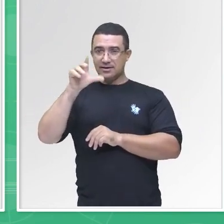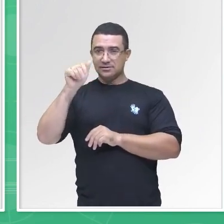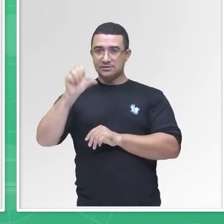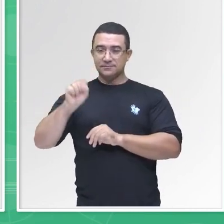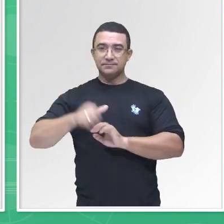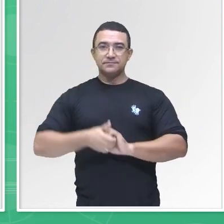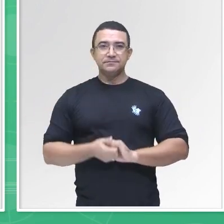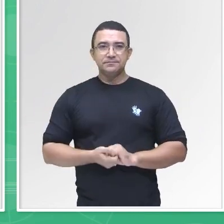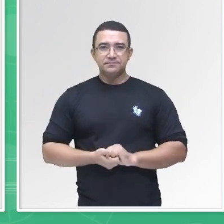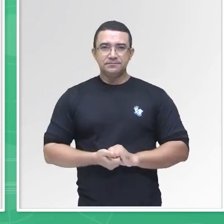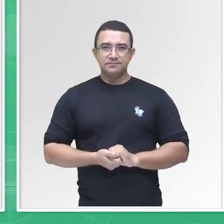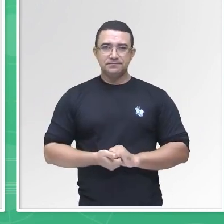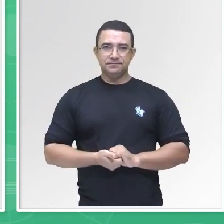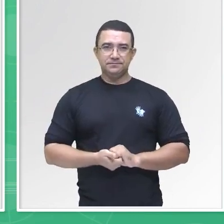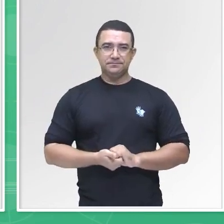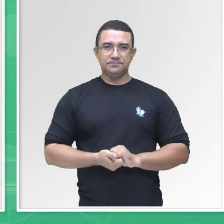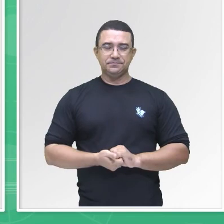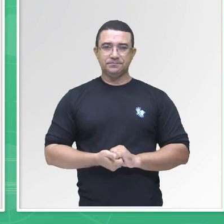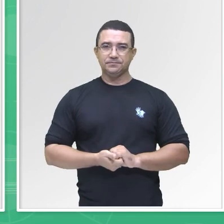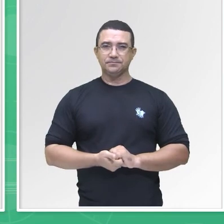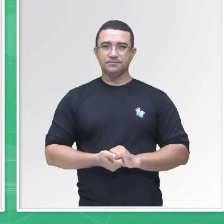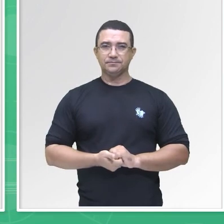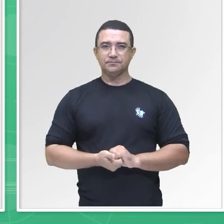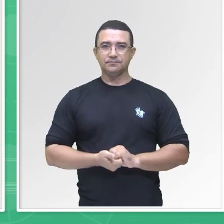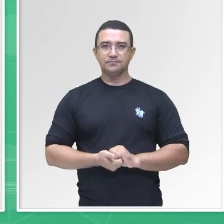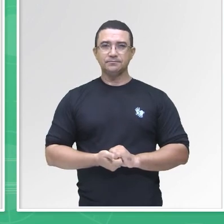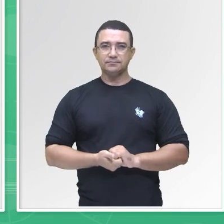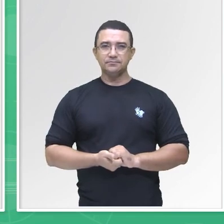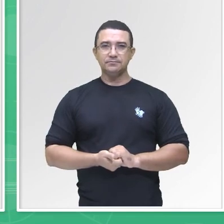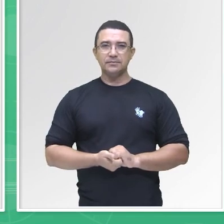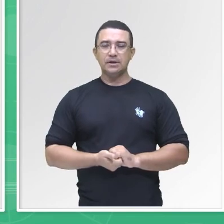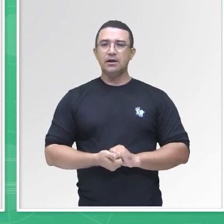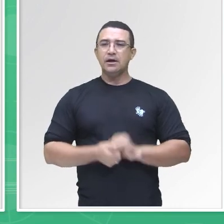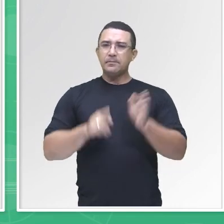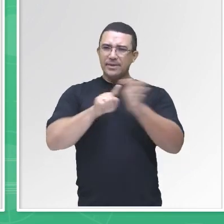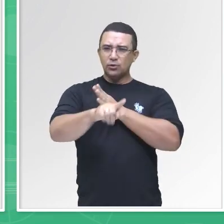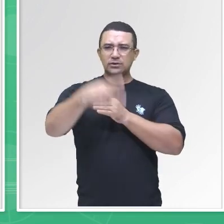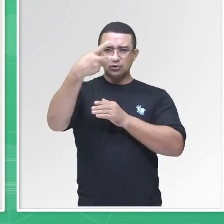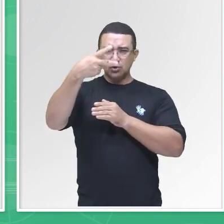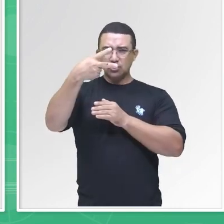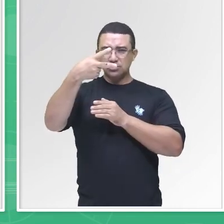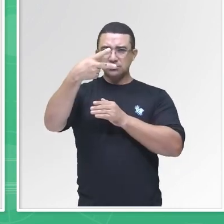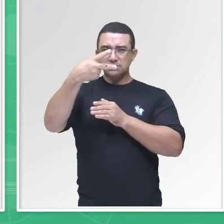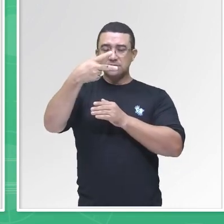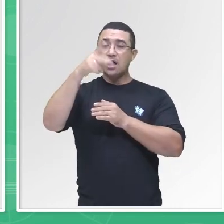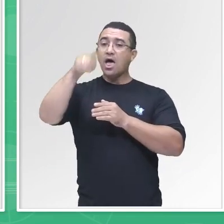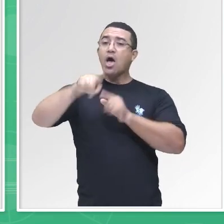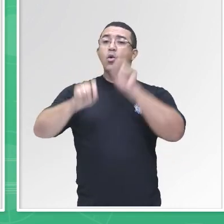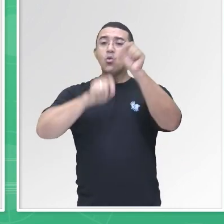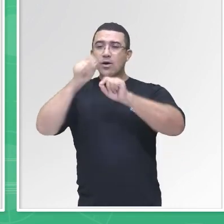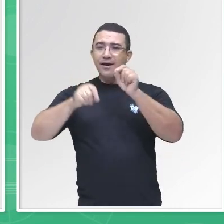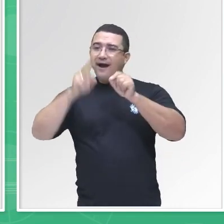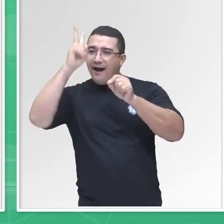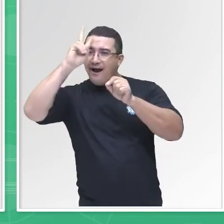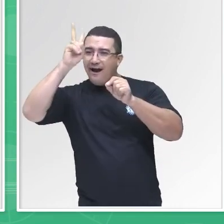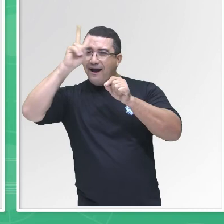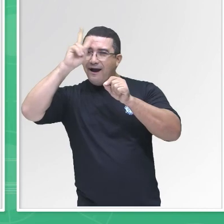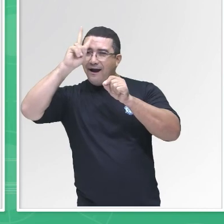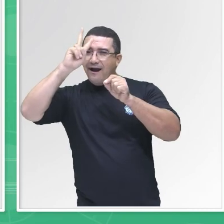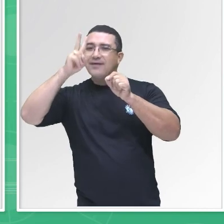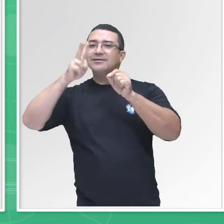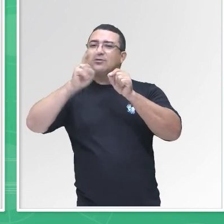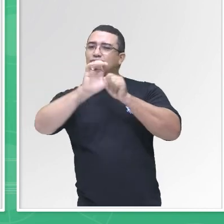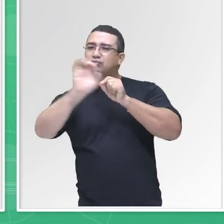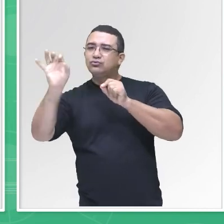Porque temos duas aí. Ok? Muito bem. E a segunda questão, professor, é para deletrear. Tchan, tchan, tchan, tchan. Estão lembrados